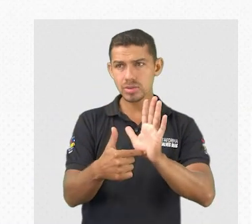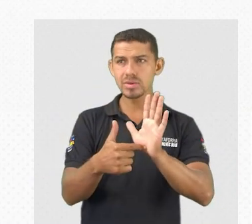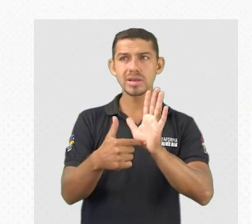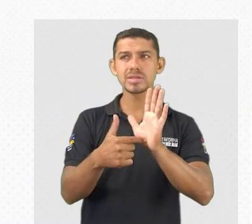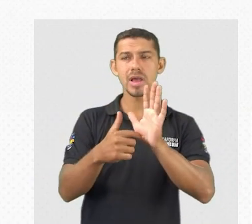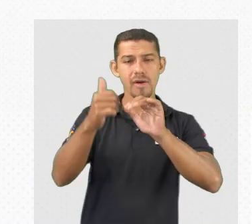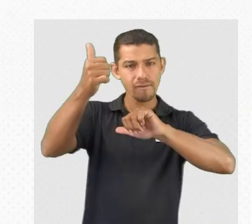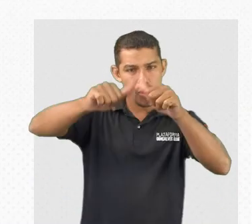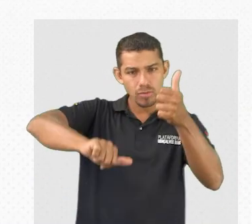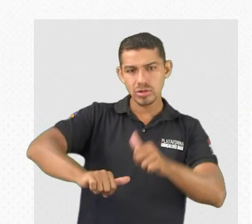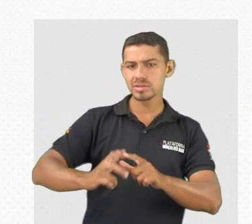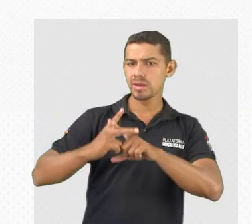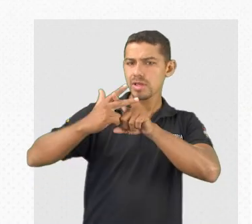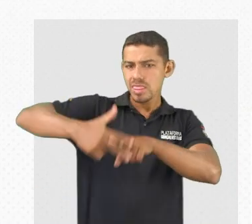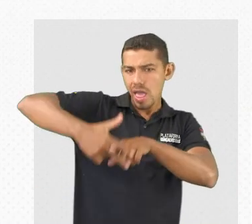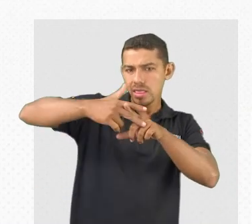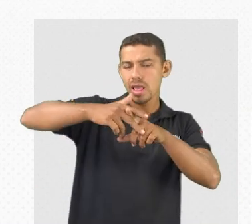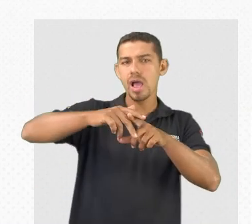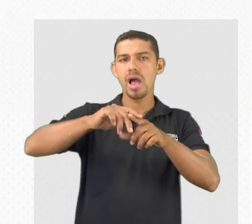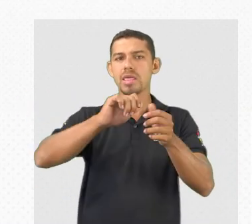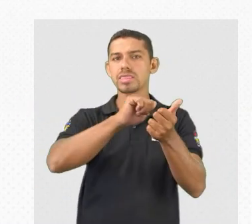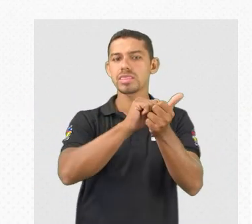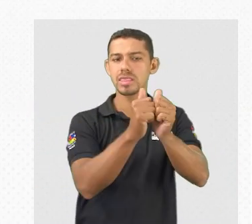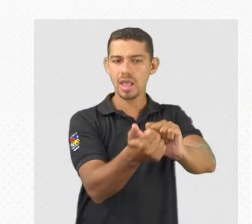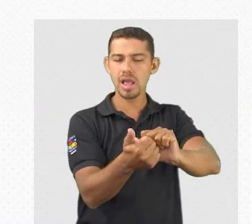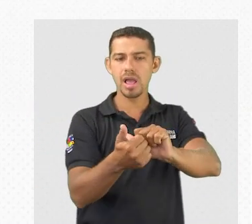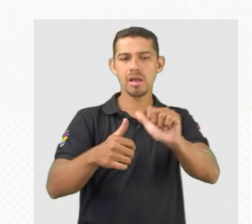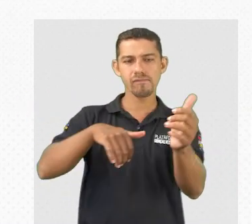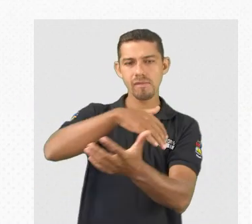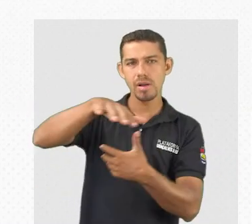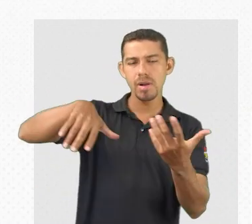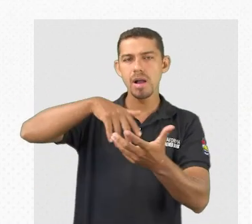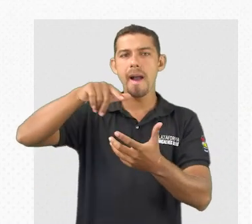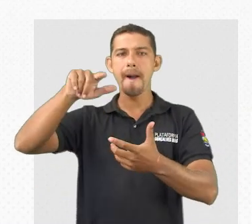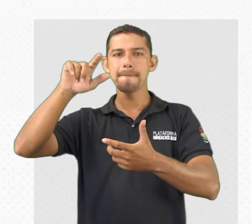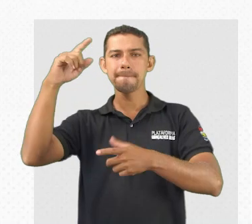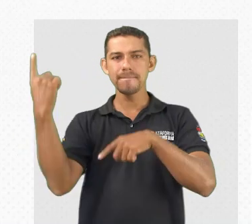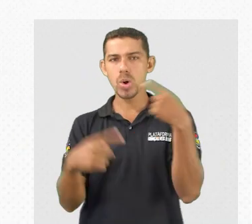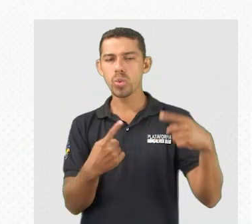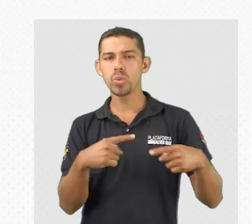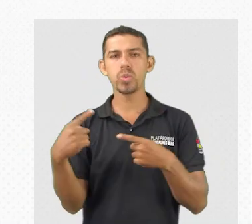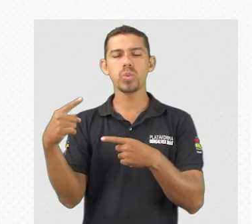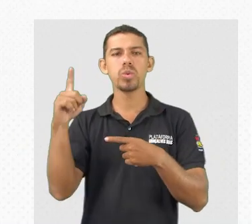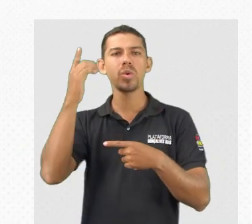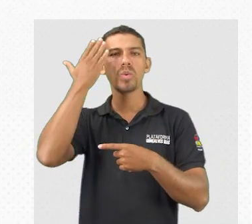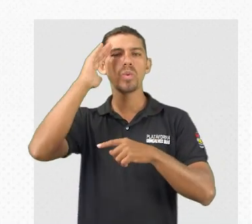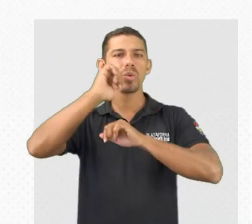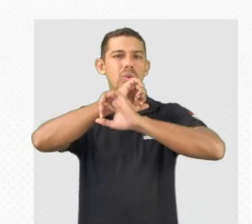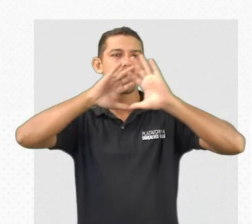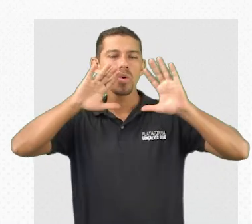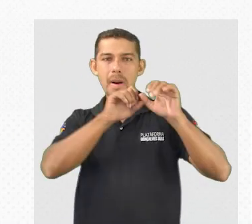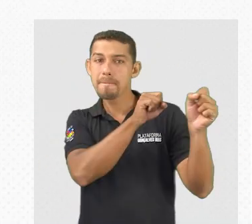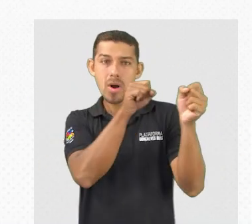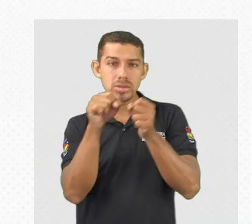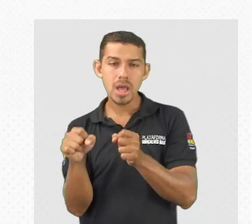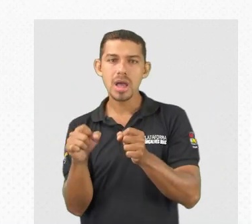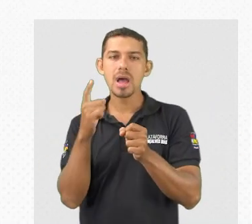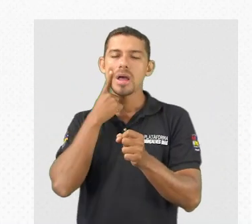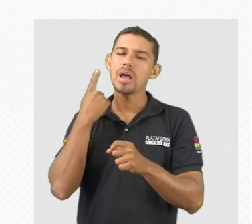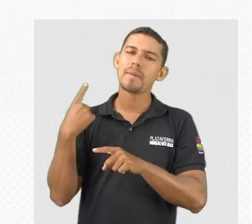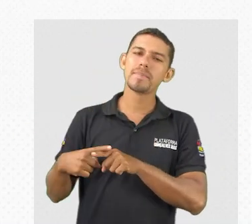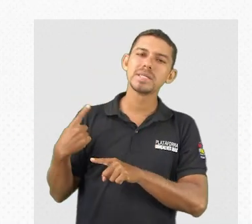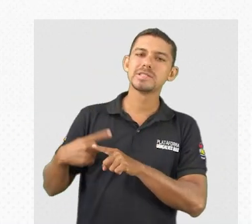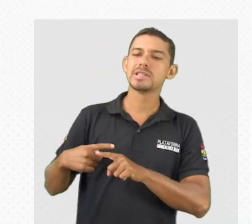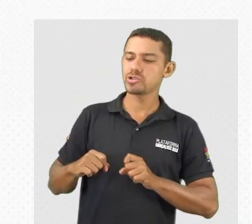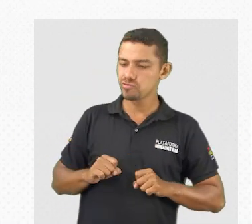de reformulação ou revolução política na nossa cultura política, na forma como a gente entende a política e o poder, a gente precisa